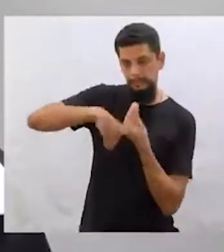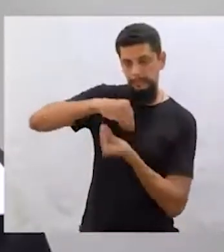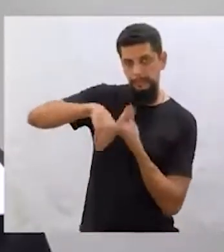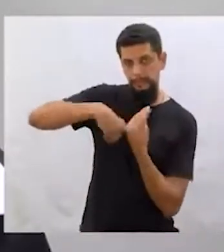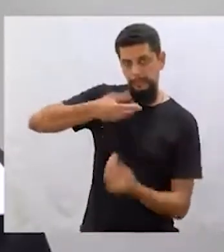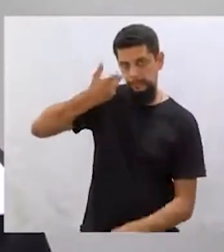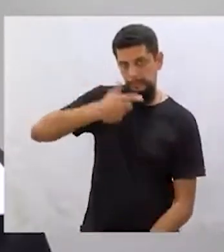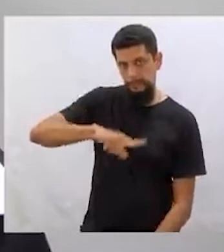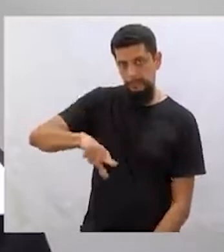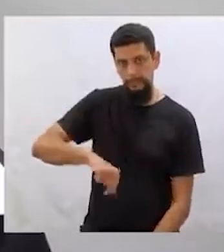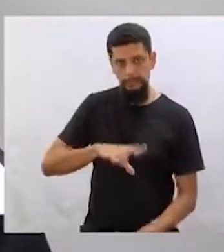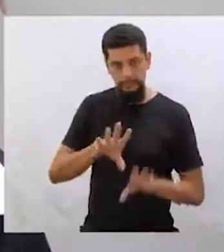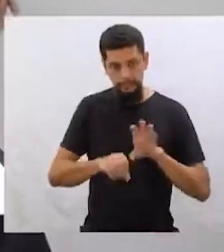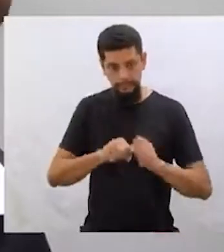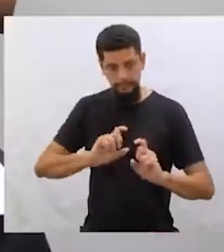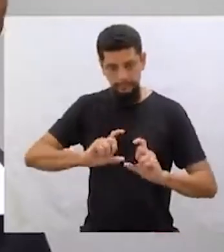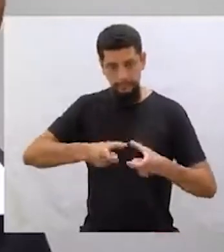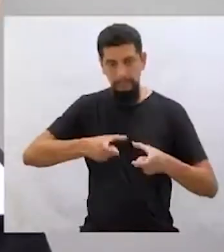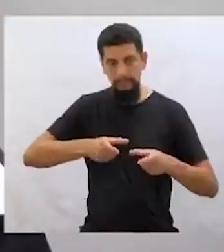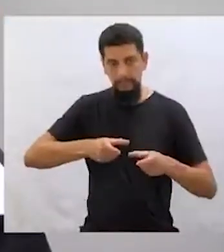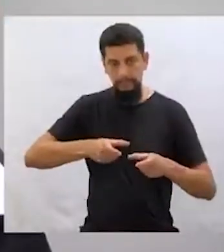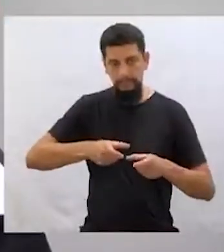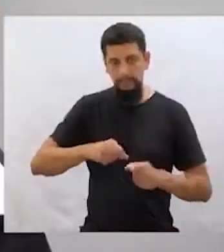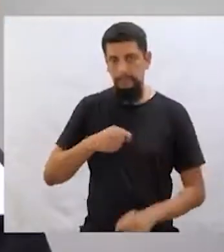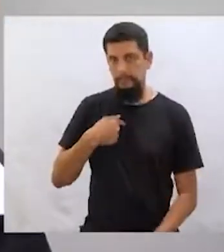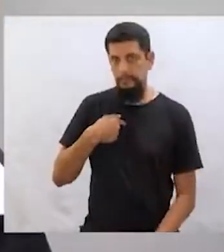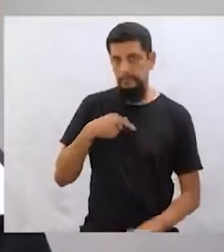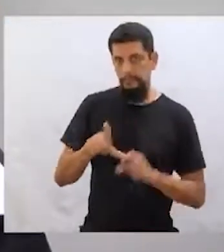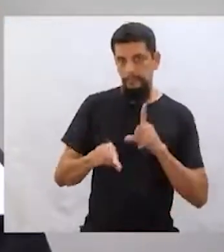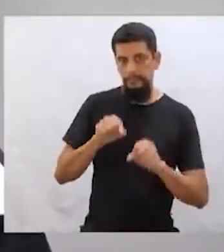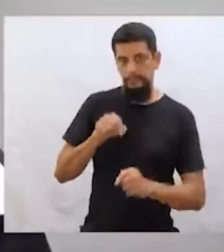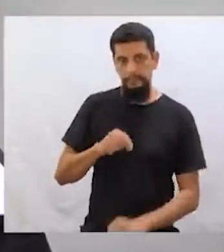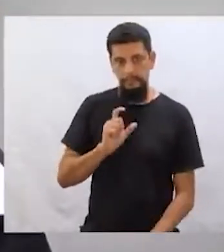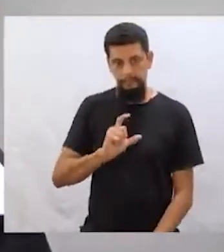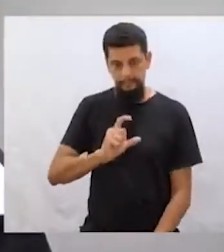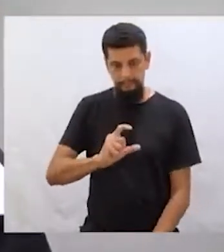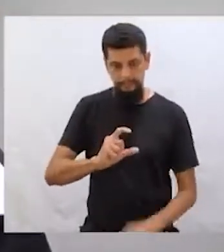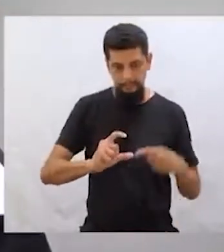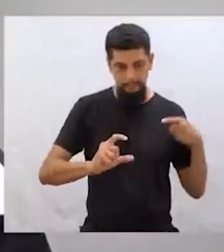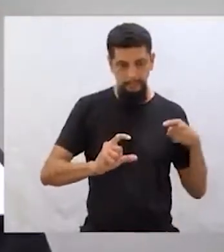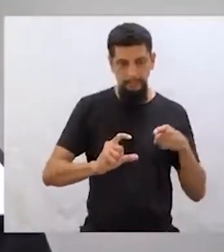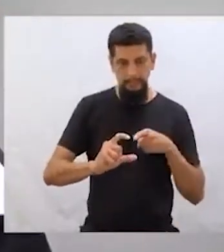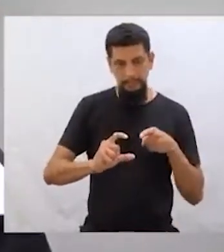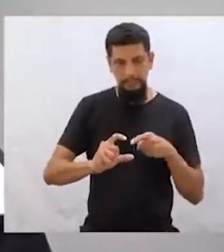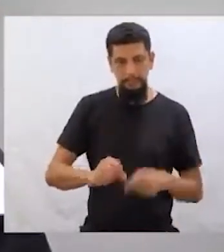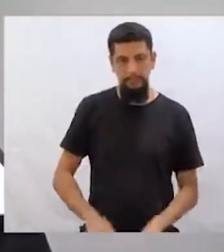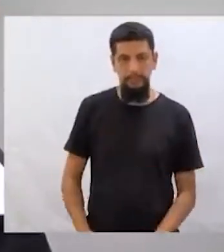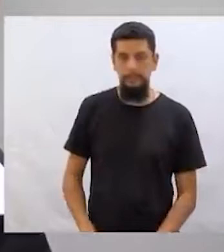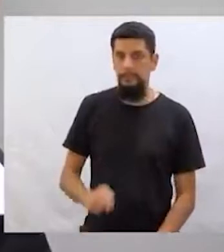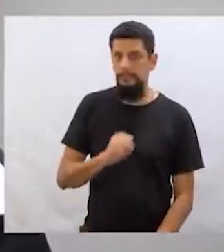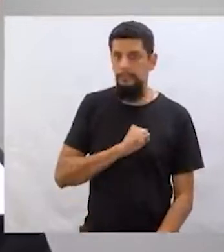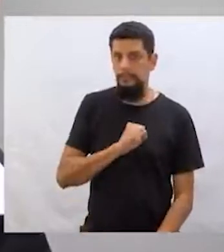Muito bem, pode escolher a sua ficha. Vou escolher essa ficha aqui.